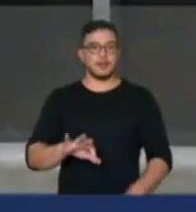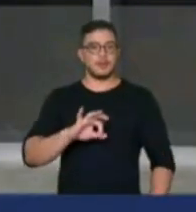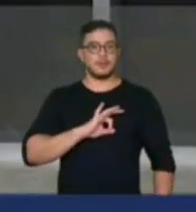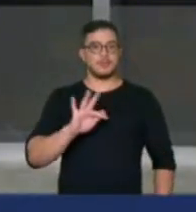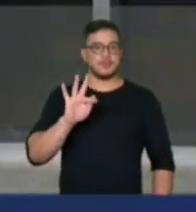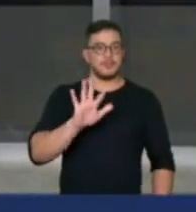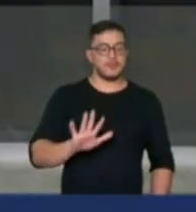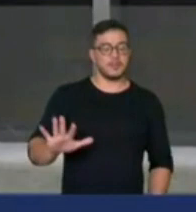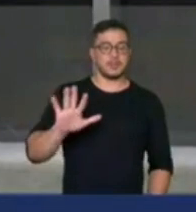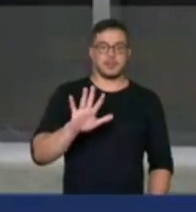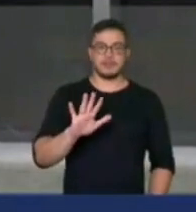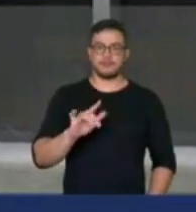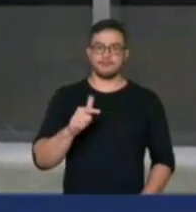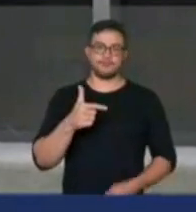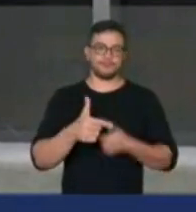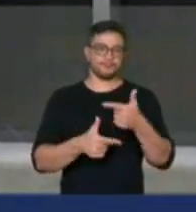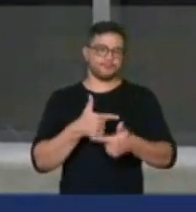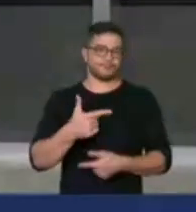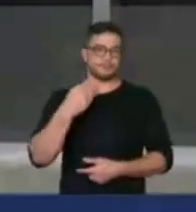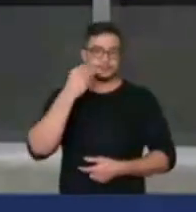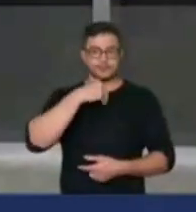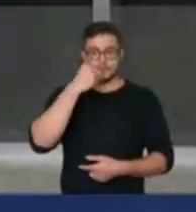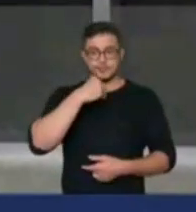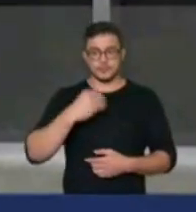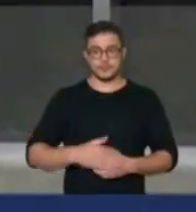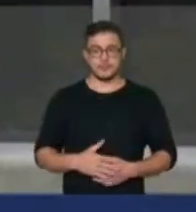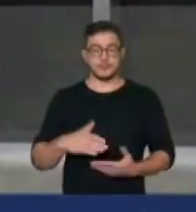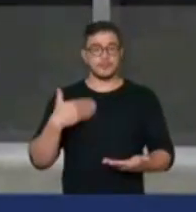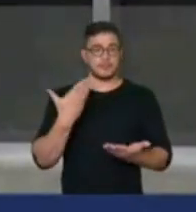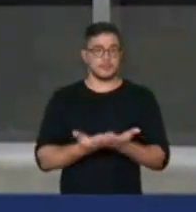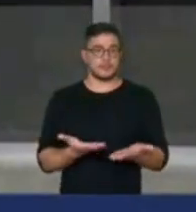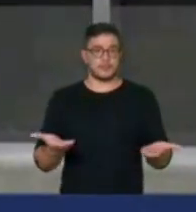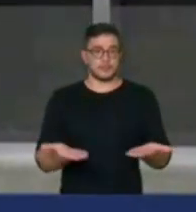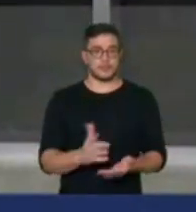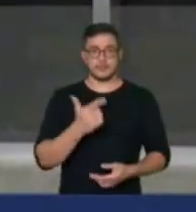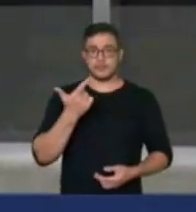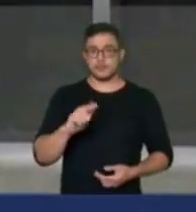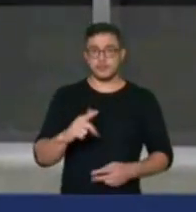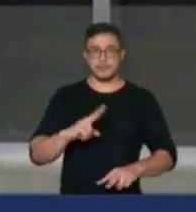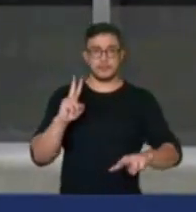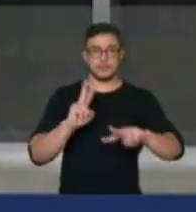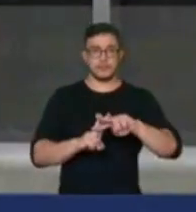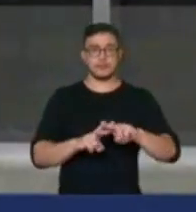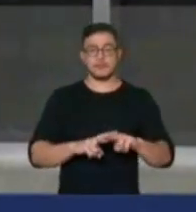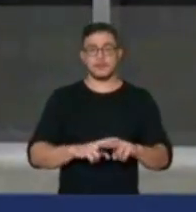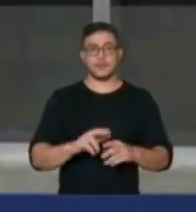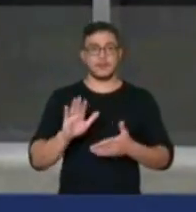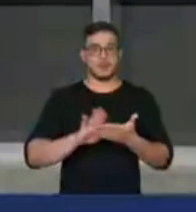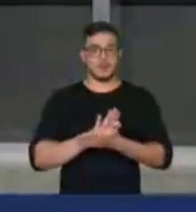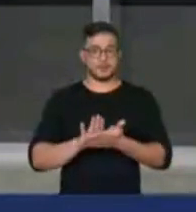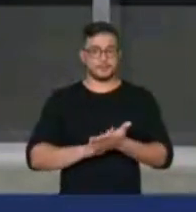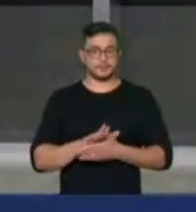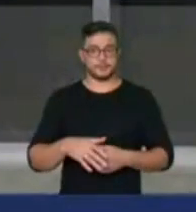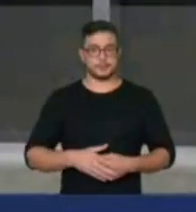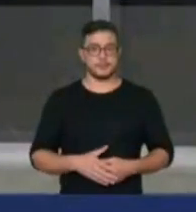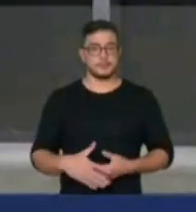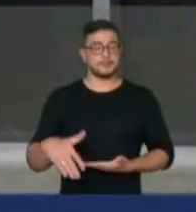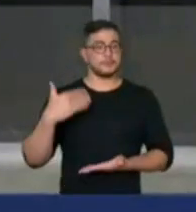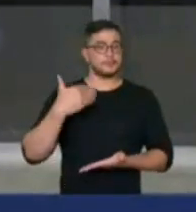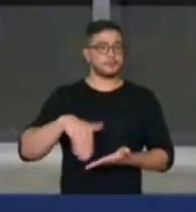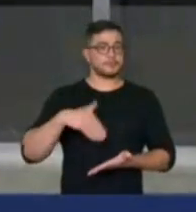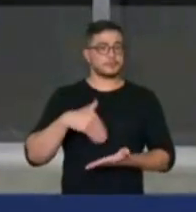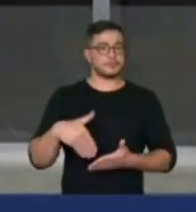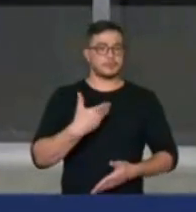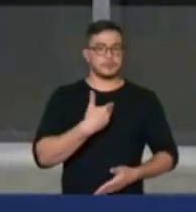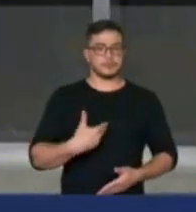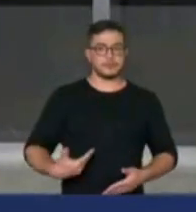forma consistente. Nós não vimos nenhuma prisão ontem, absolutamente nenhuma. O secretário de Segurança Pública do